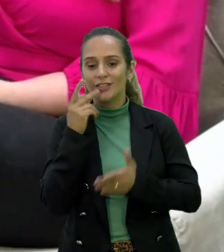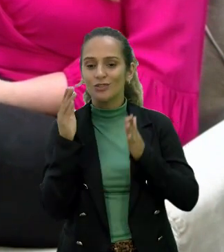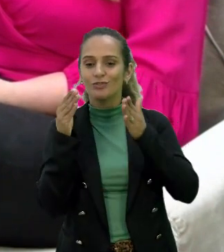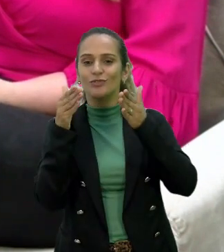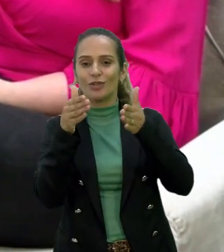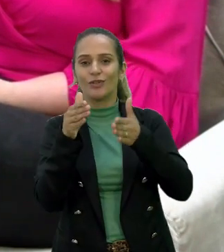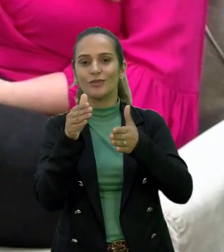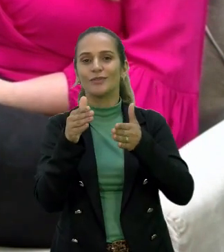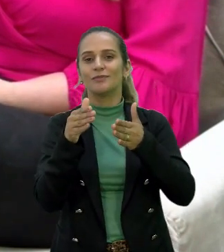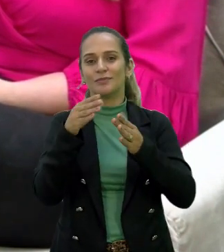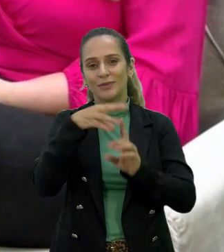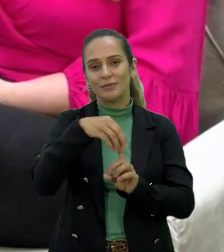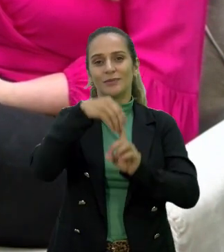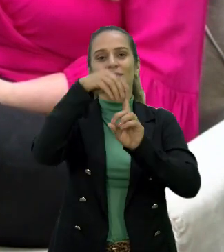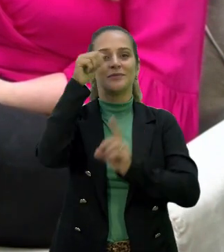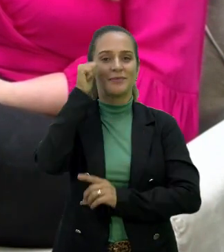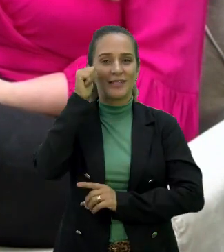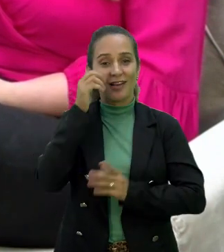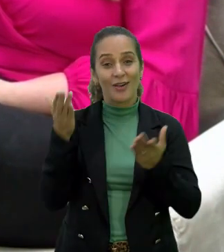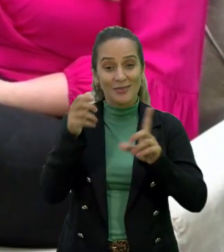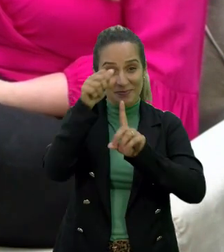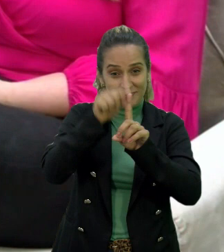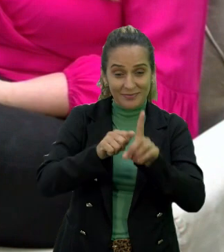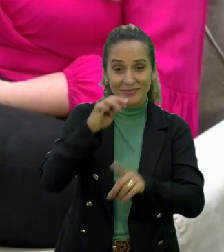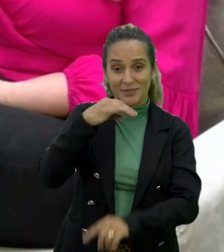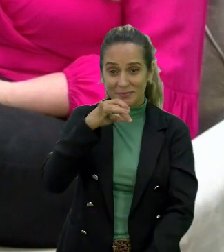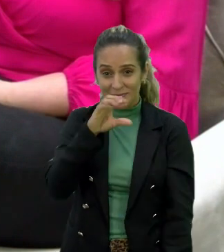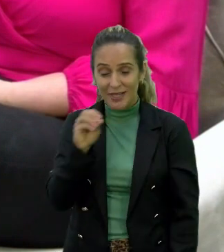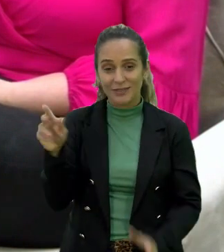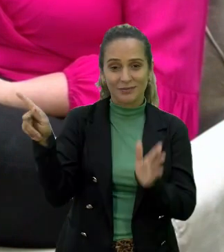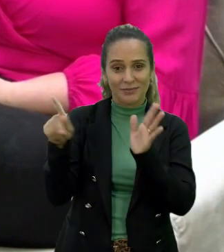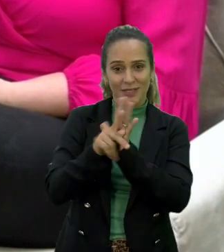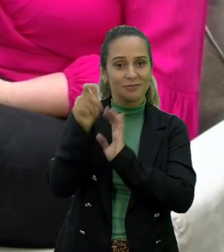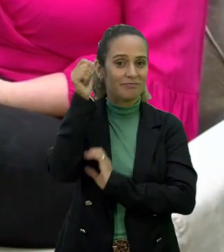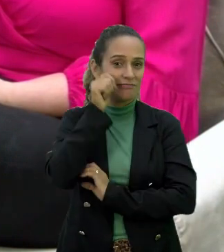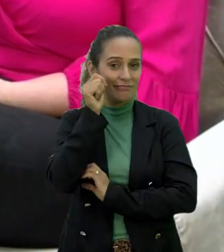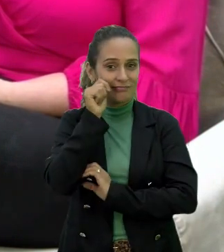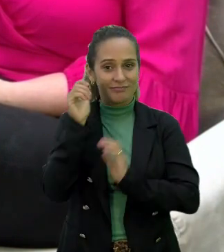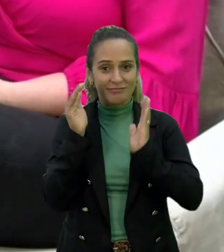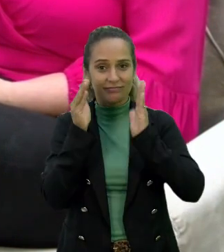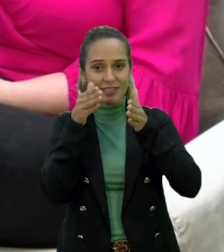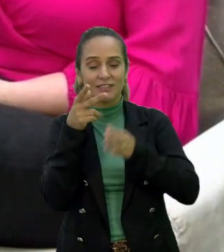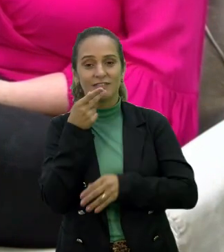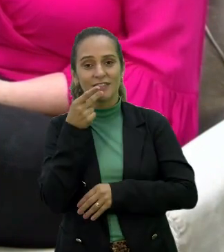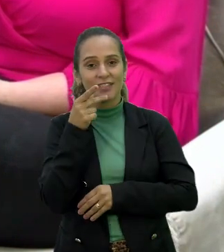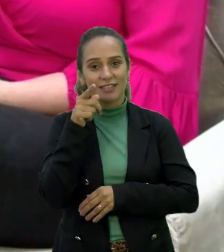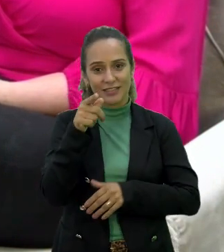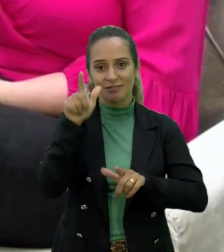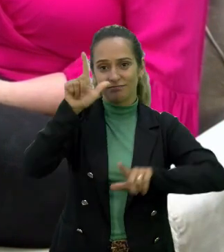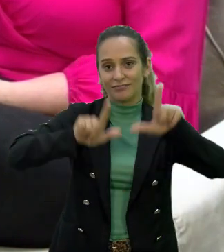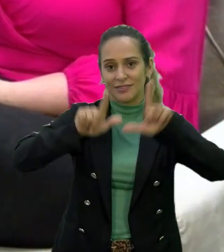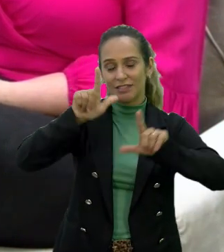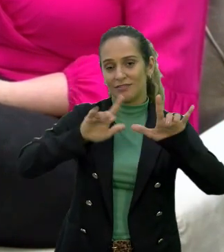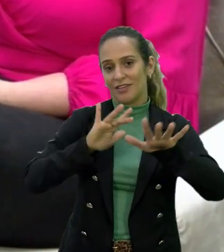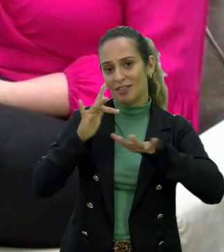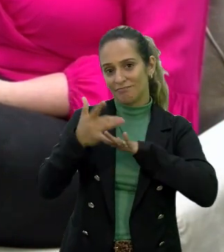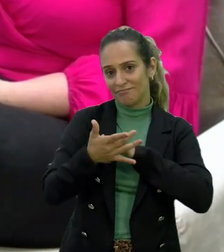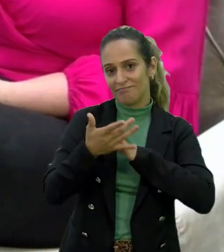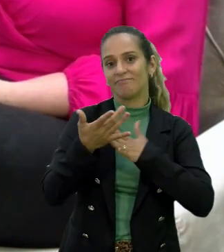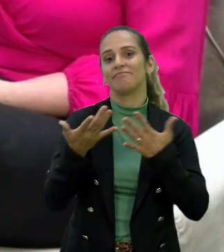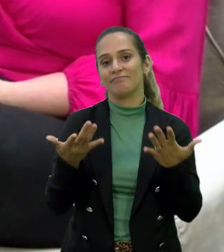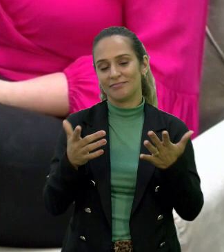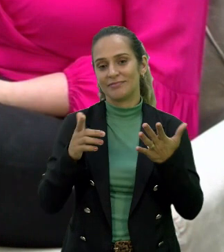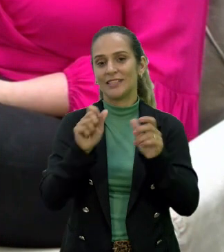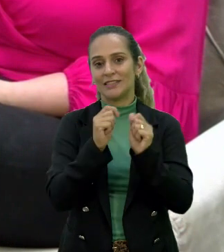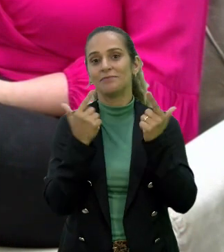dirigisse as mulheres principalmente estamos no mês da mulher dirija-se a mulher que está assistindo a TV ali está